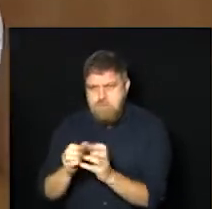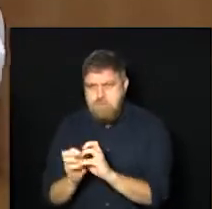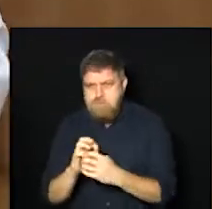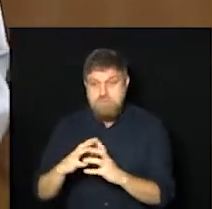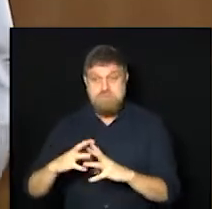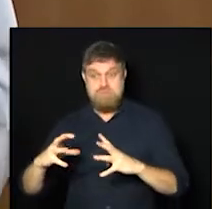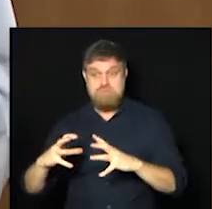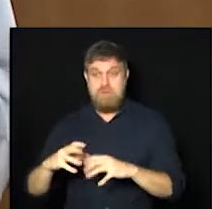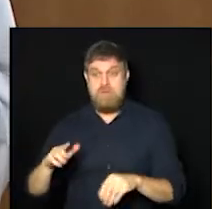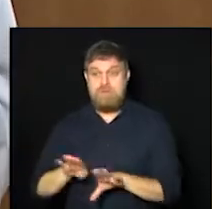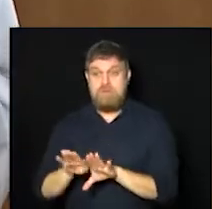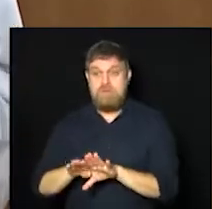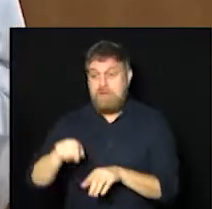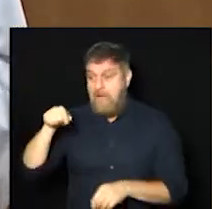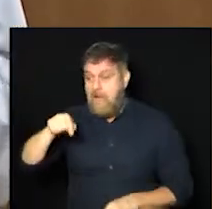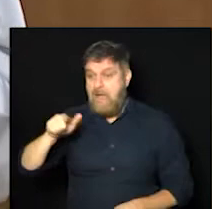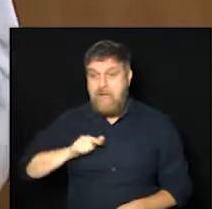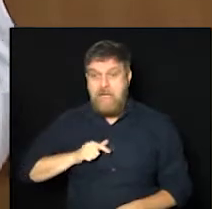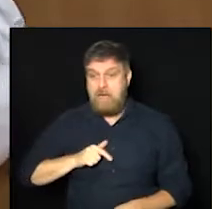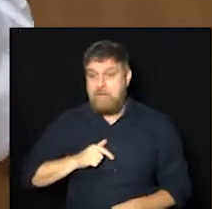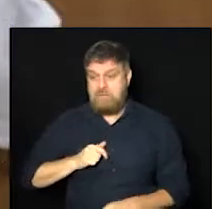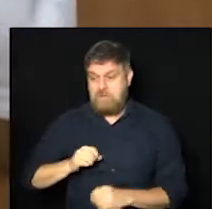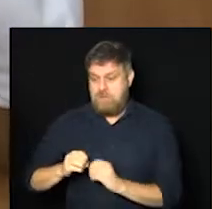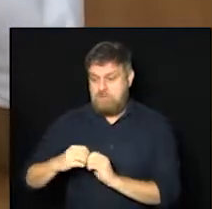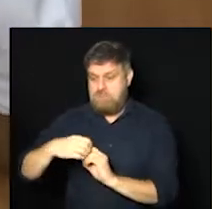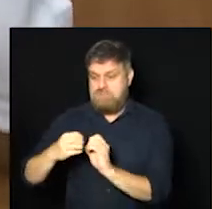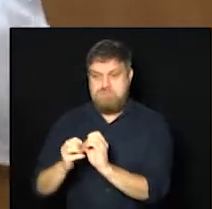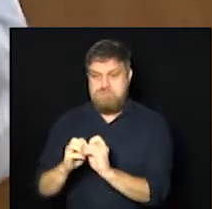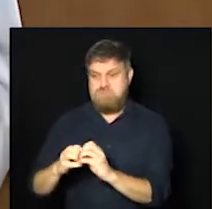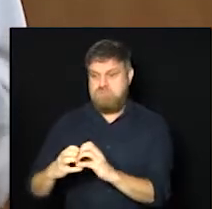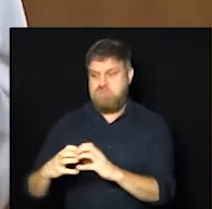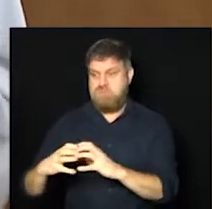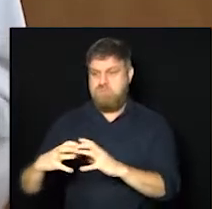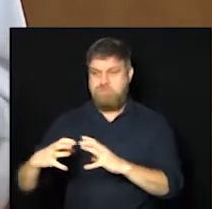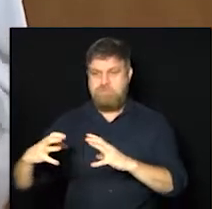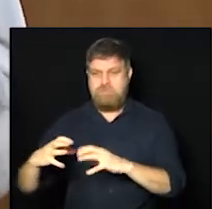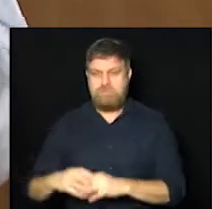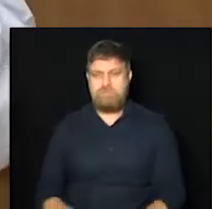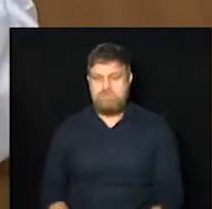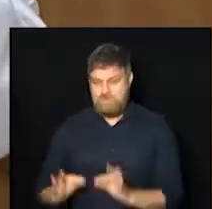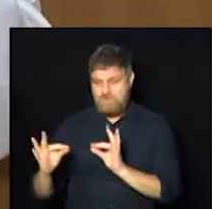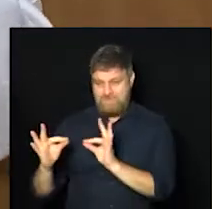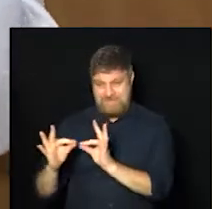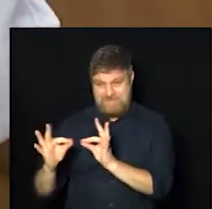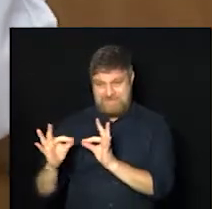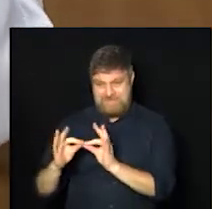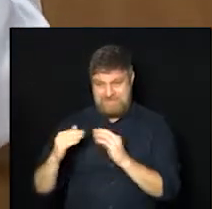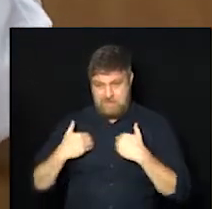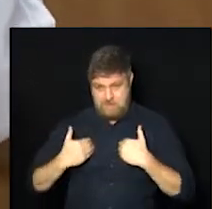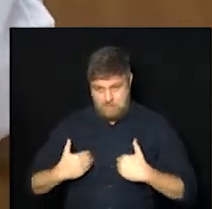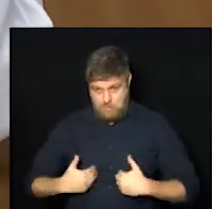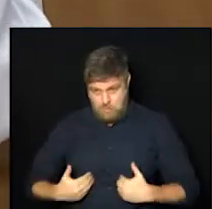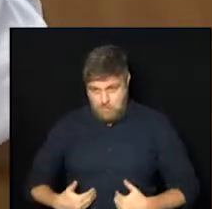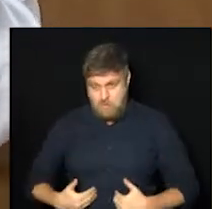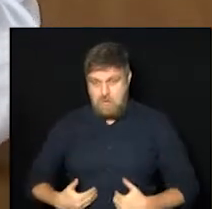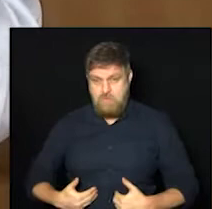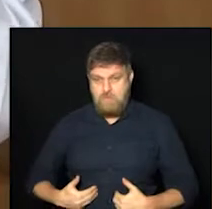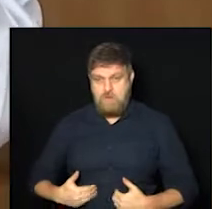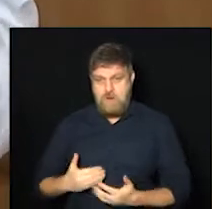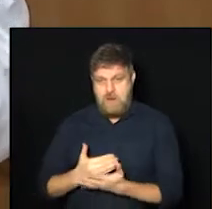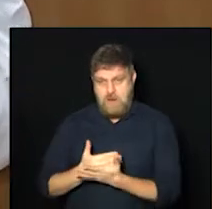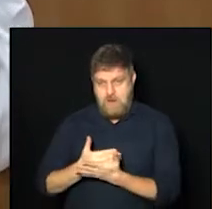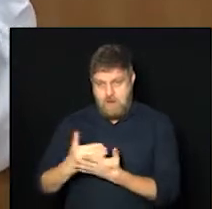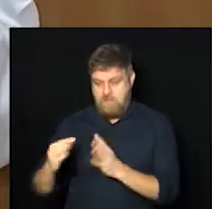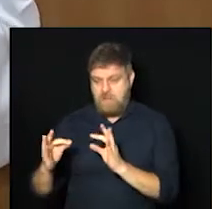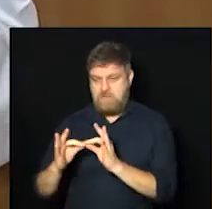indefinidamente, perde a capacidade de morrer. Por quê? Toda célula no nosso organismo, ela nasce,